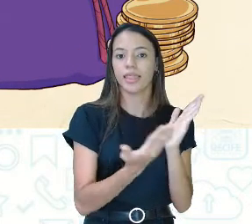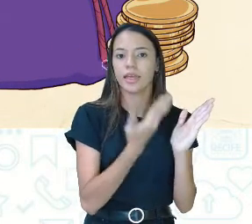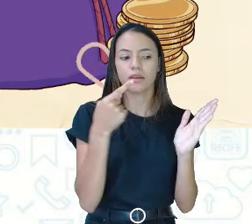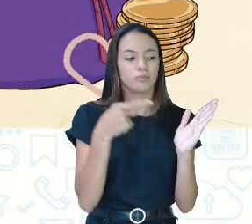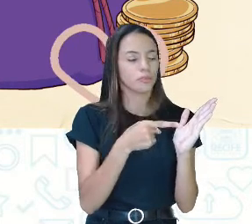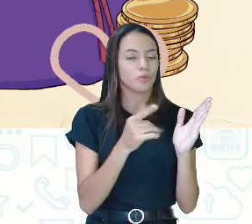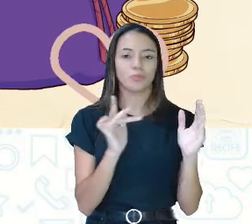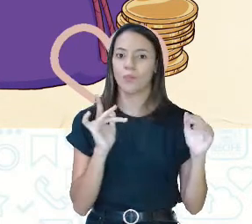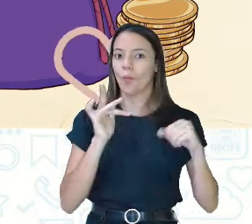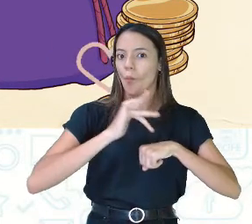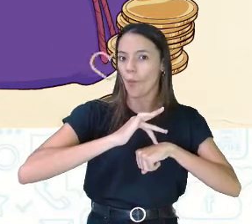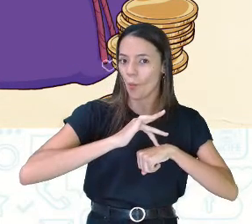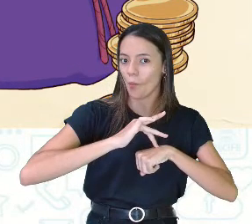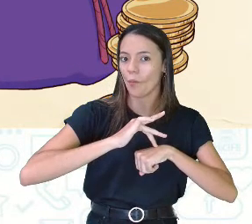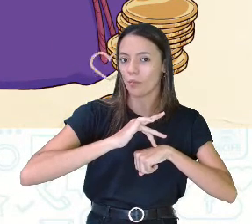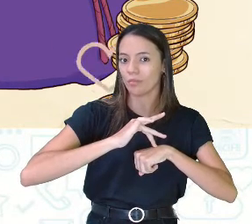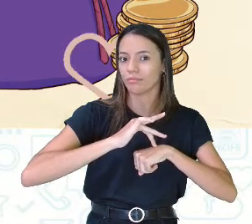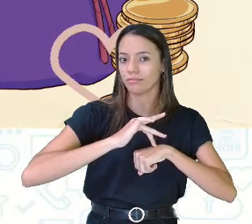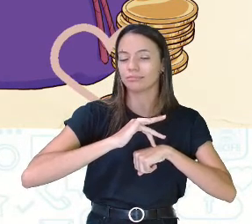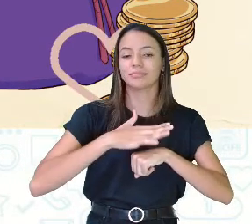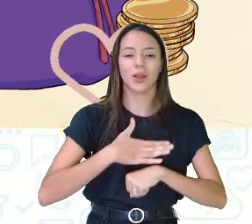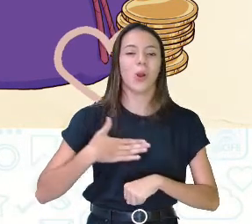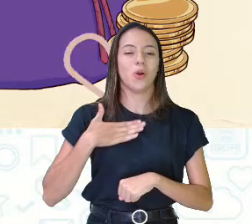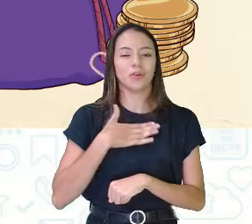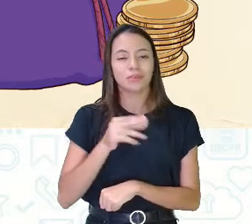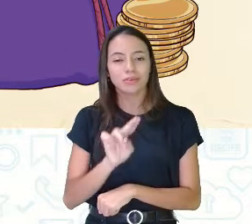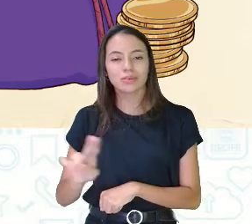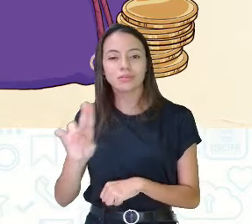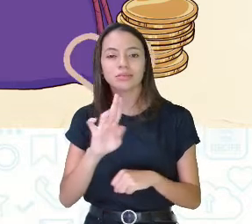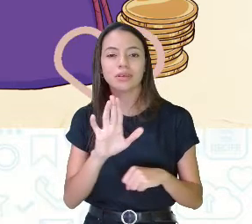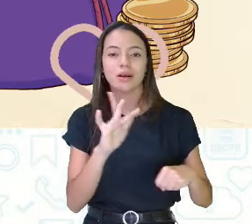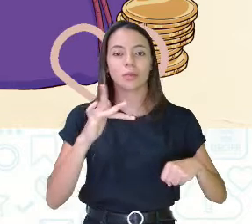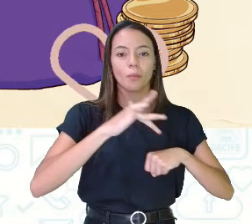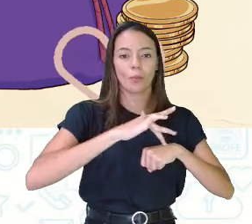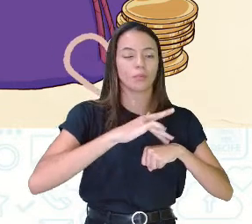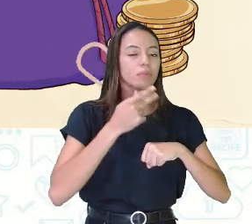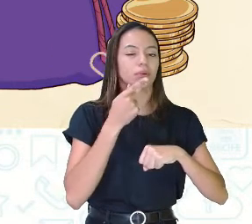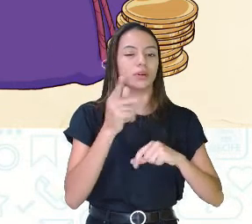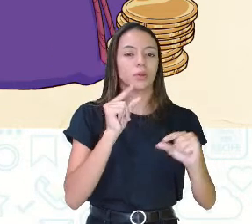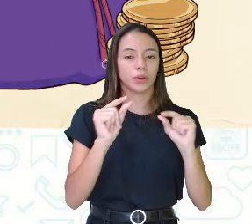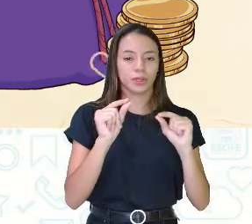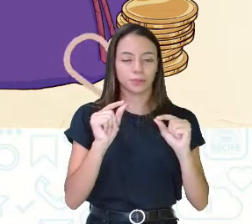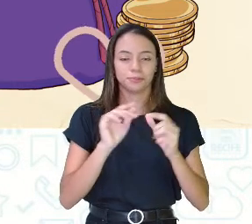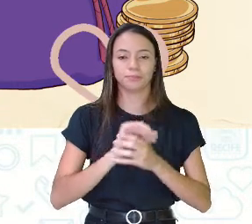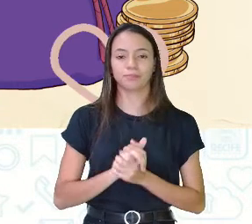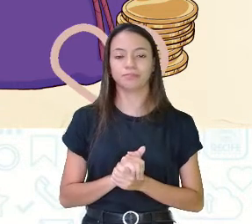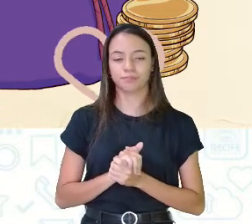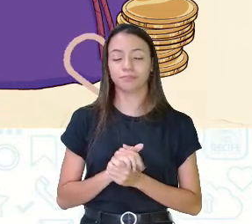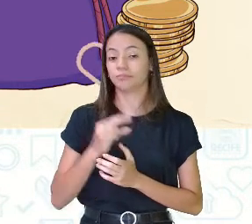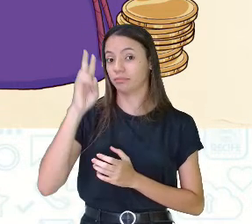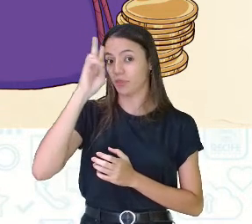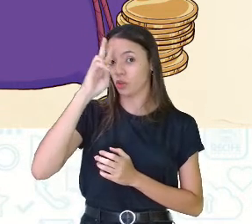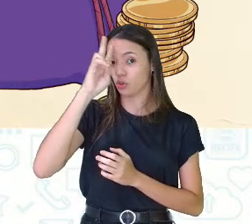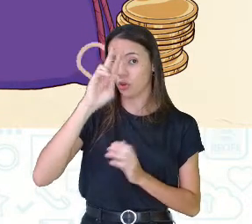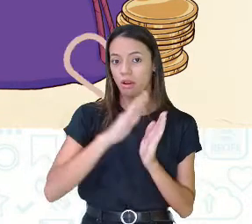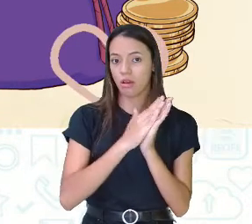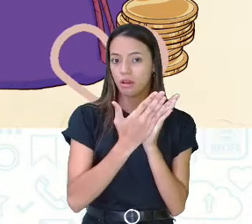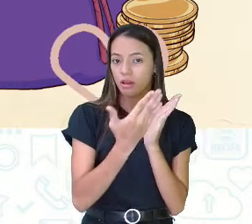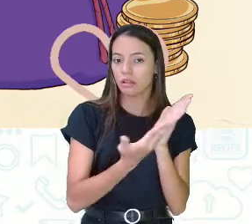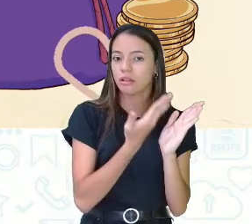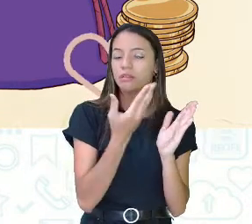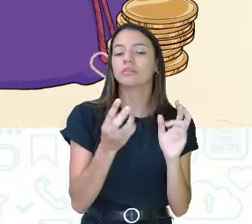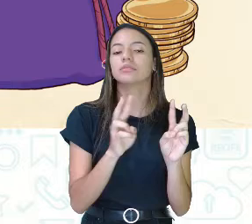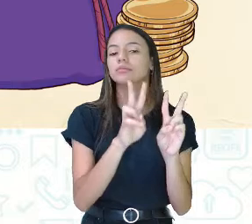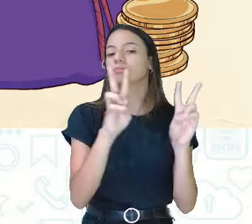Assis, vulgo rei da ironia da prosa brasileira, que ele fala assim, enfim, a história é sobre...